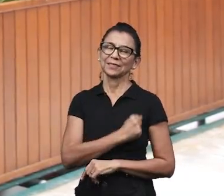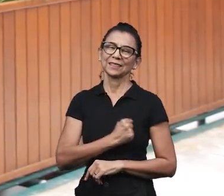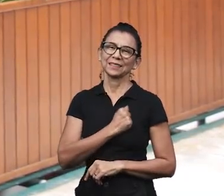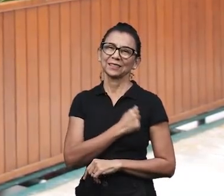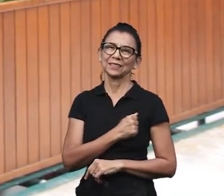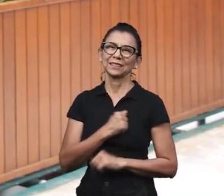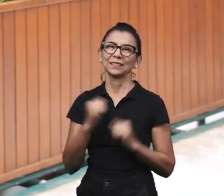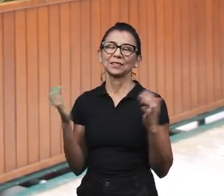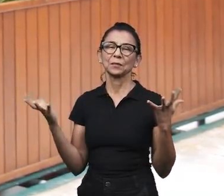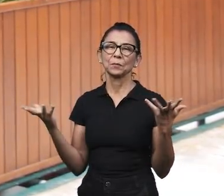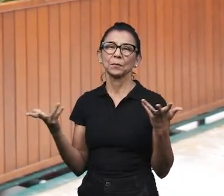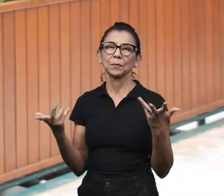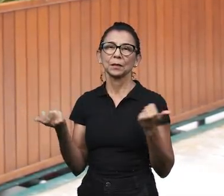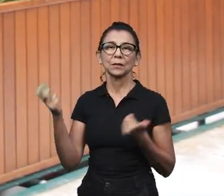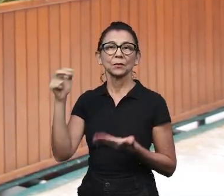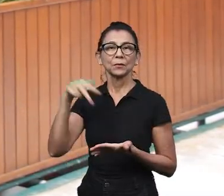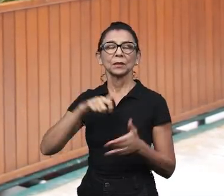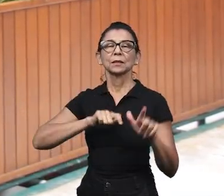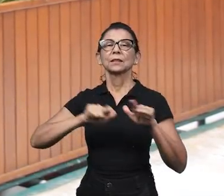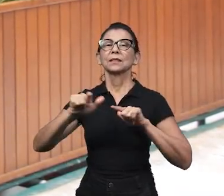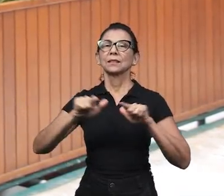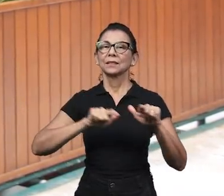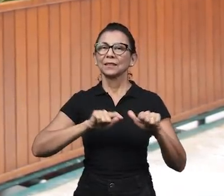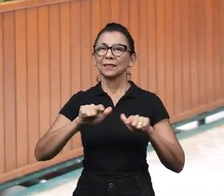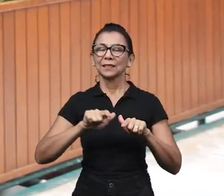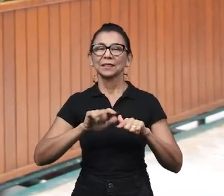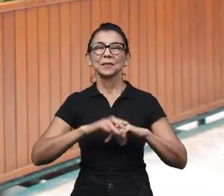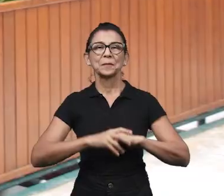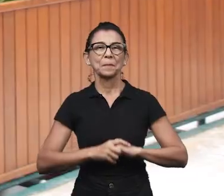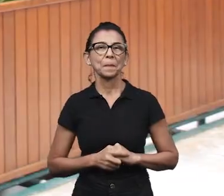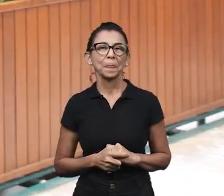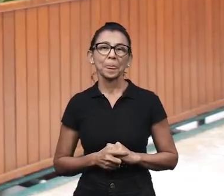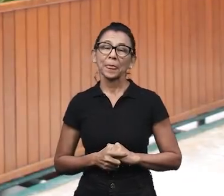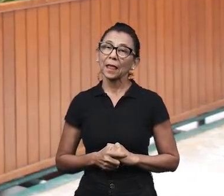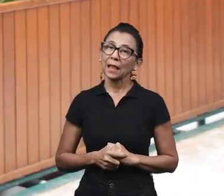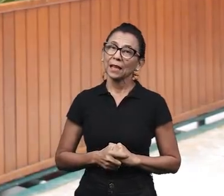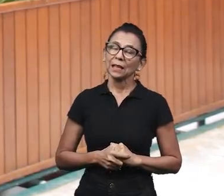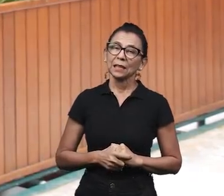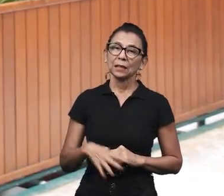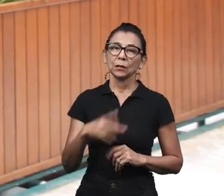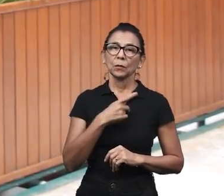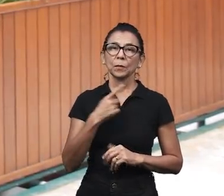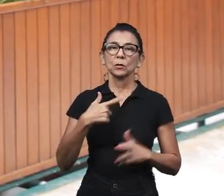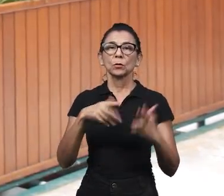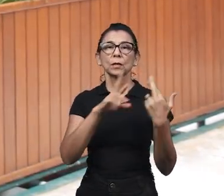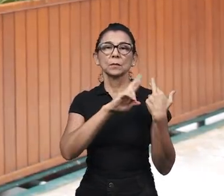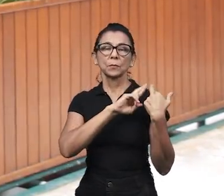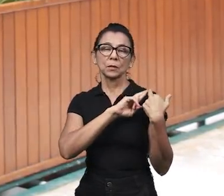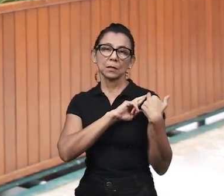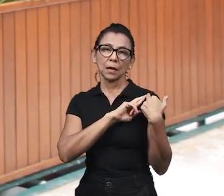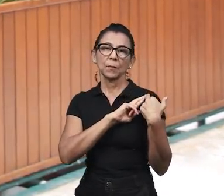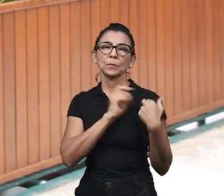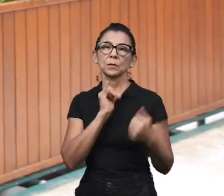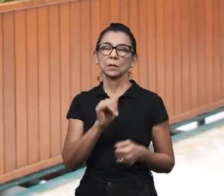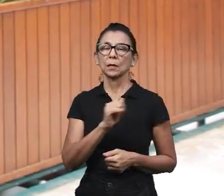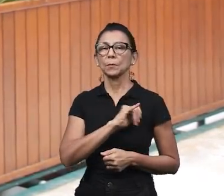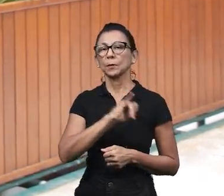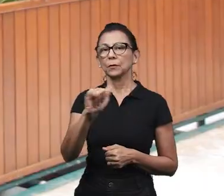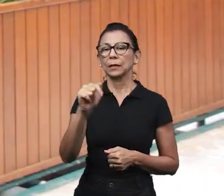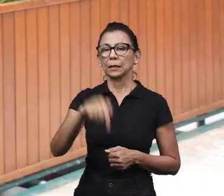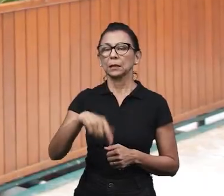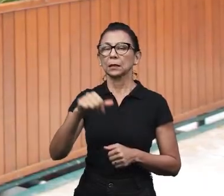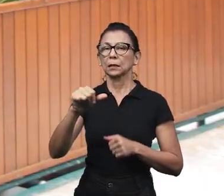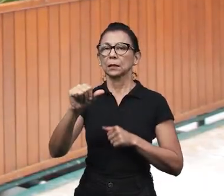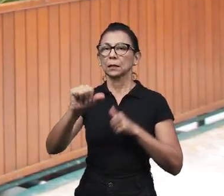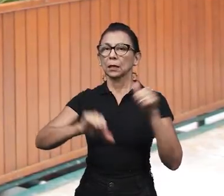e, como o nosso responsável de equipe sempre fala, não é uma moeda de troca, mas vir para cá, a gente trabalhando com gratidão,